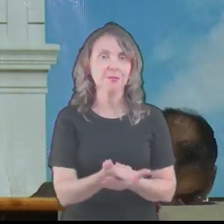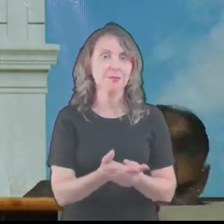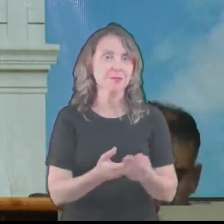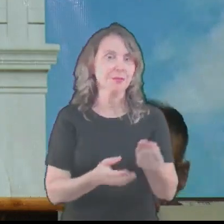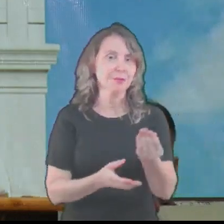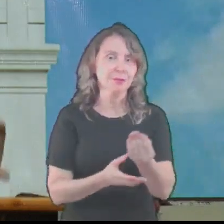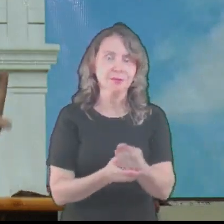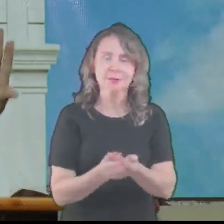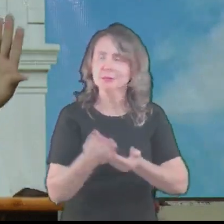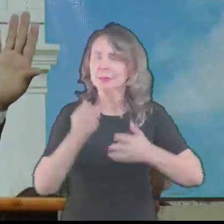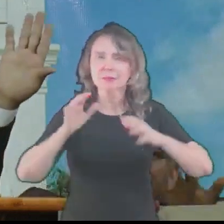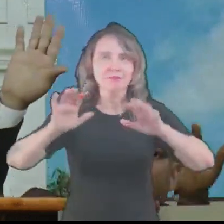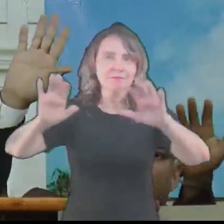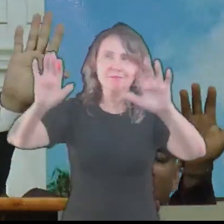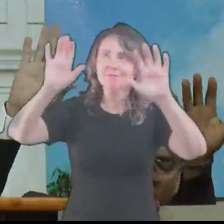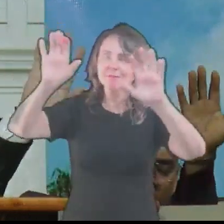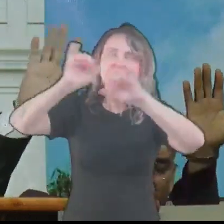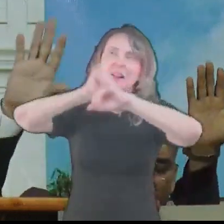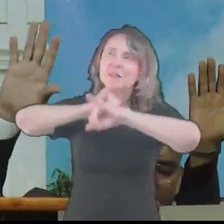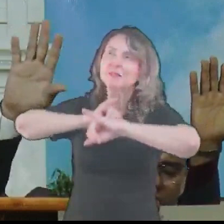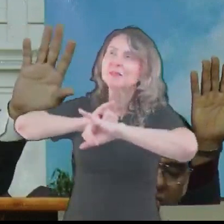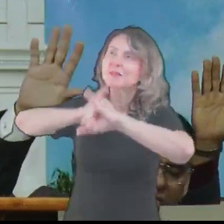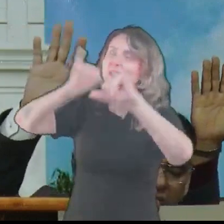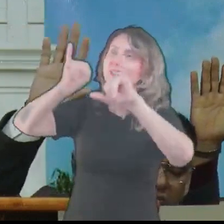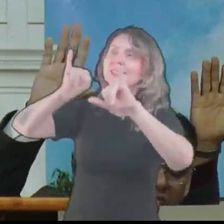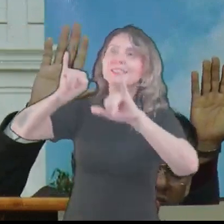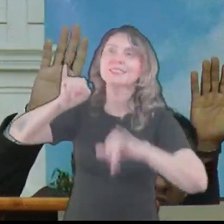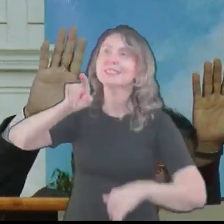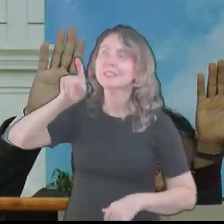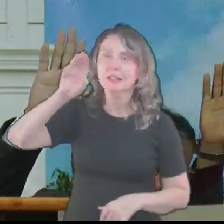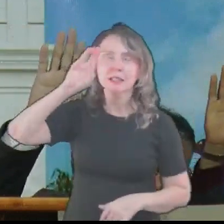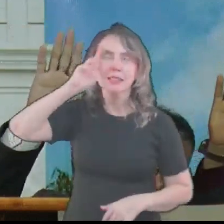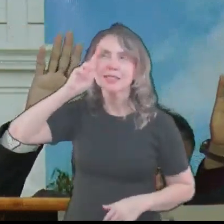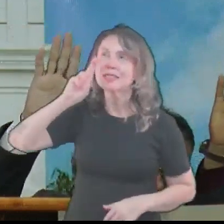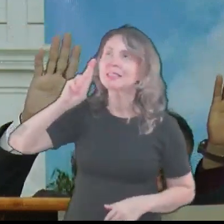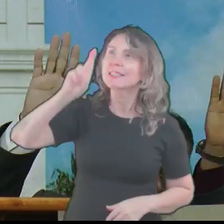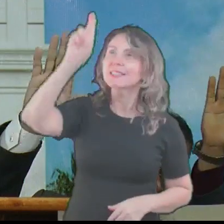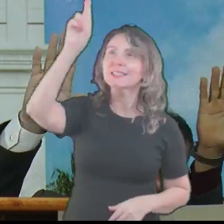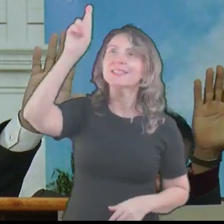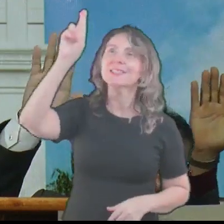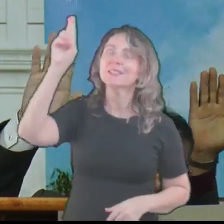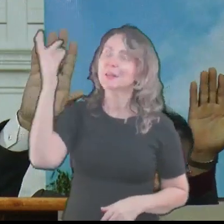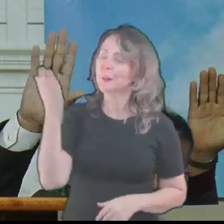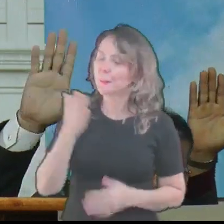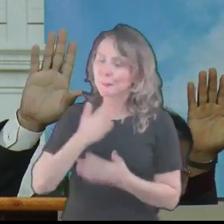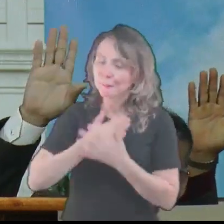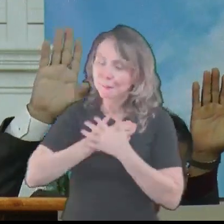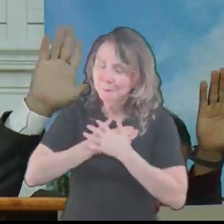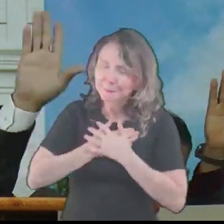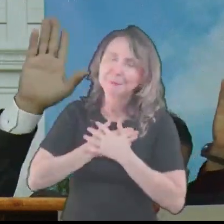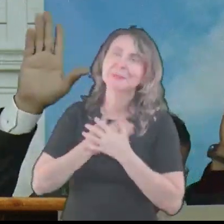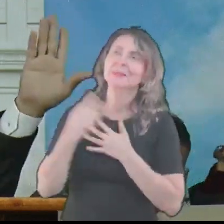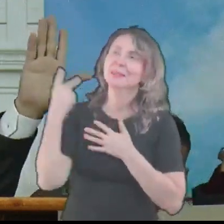os infernos e diga para ele: tu és o dono da minha história.